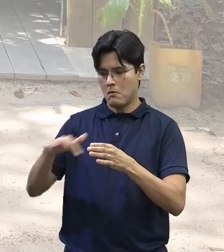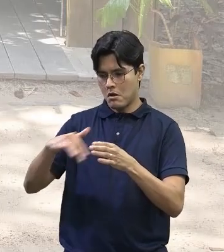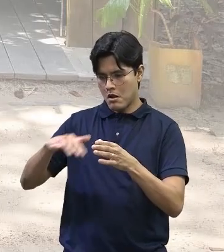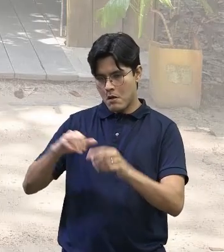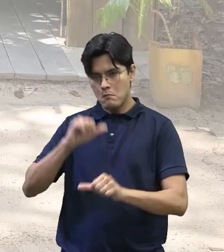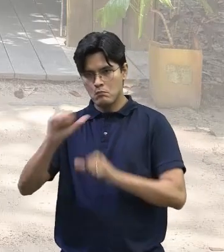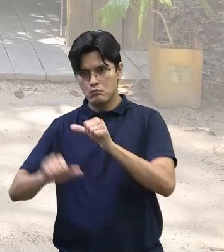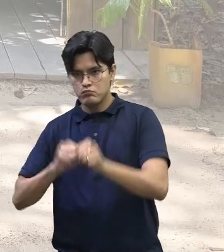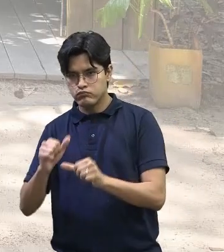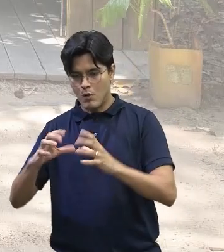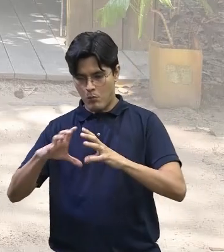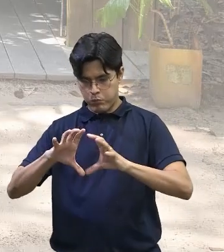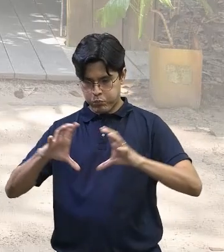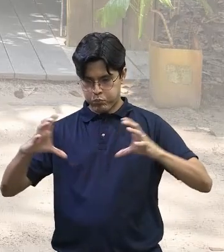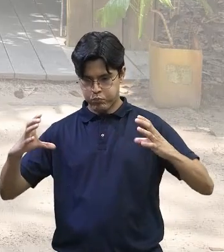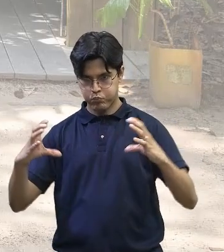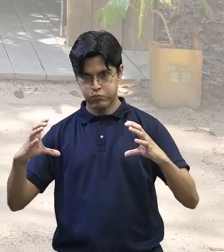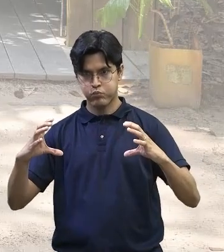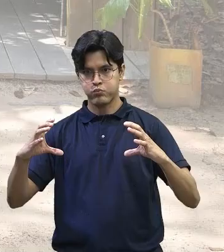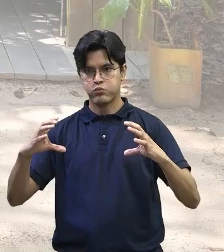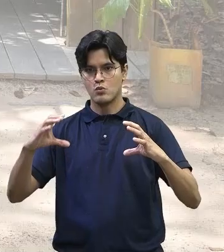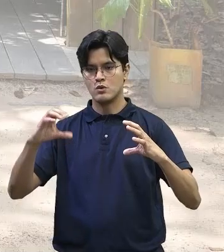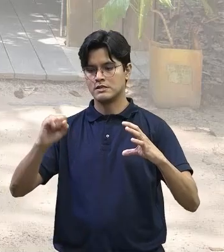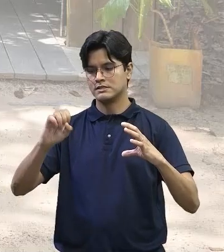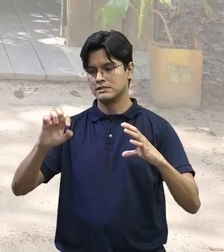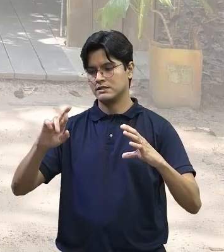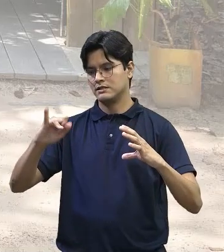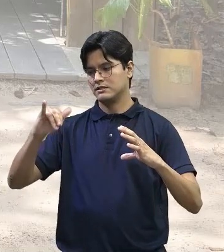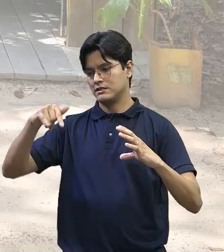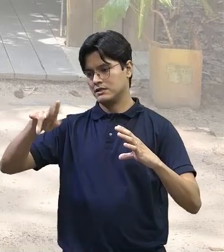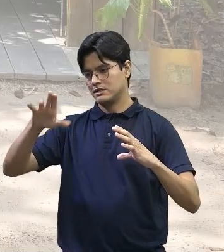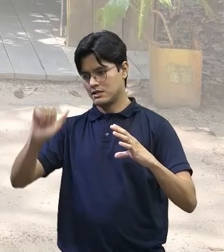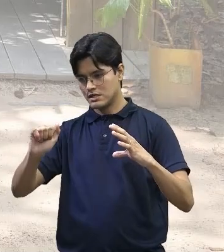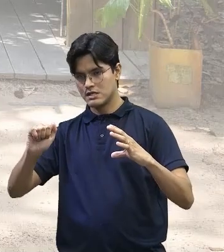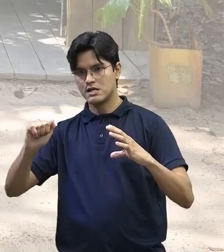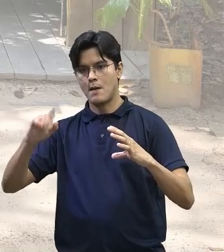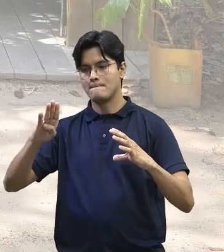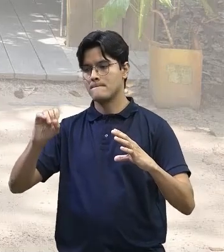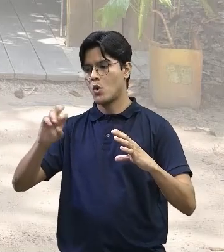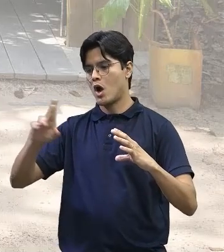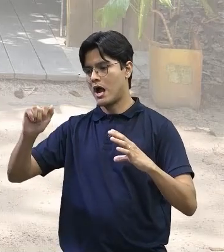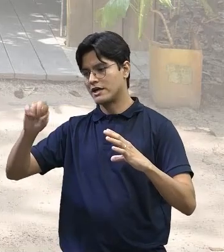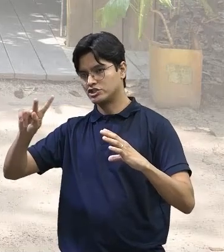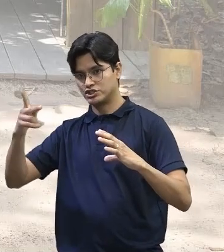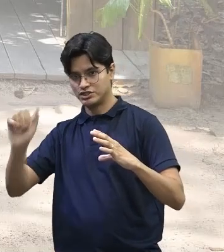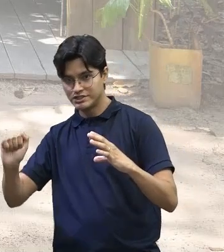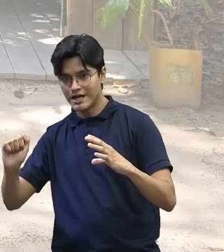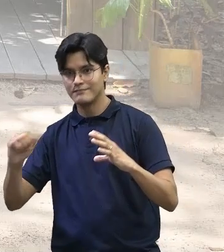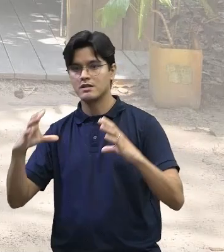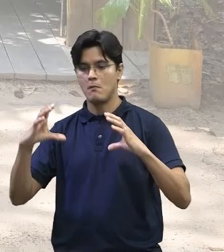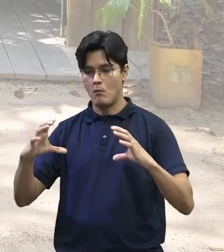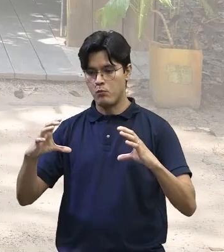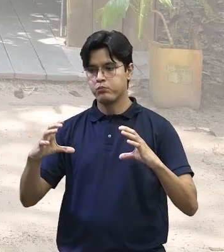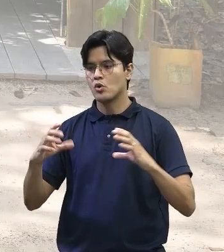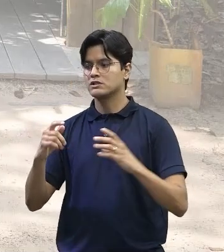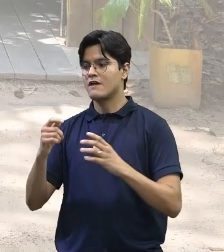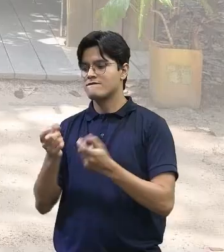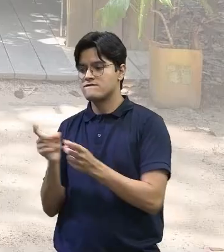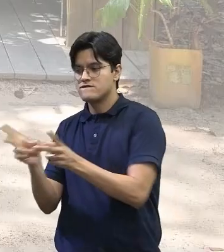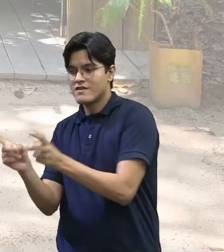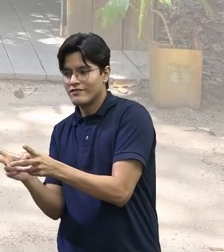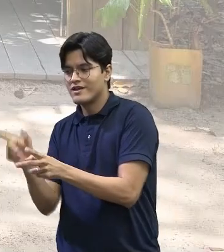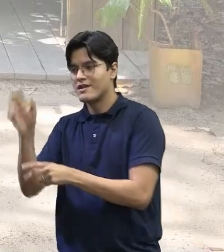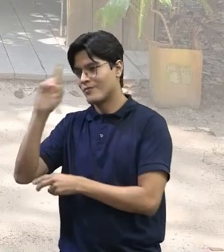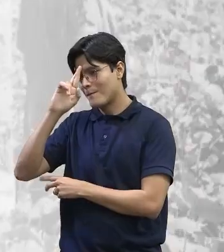ali uma bola de seringa, onde ele levava para o barracão para negociar com o seu senhor. Ou melhor, com o seu patrão, tá, gente?